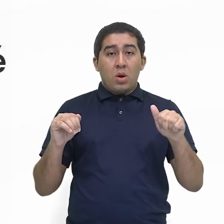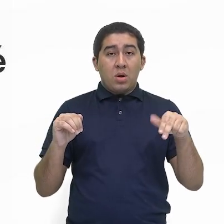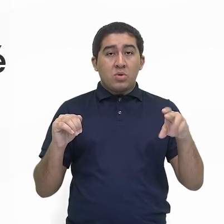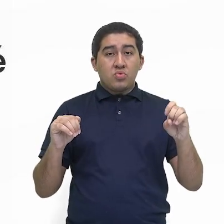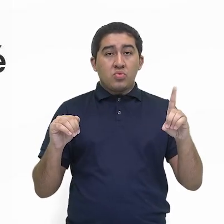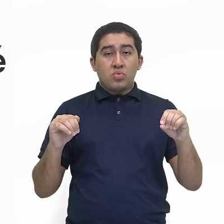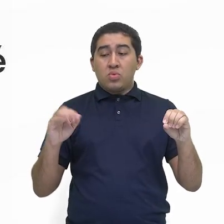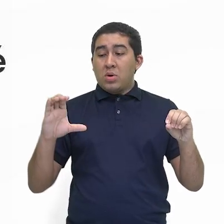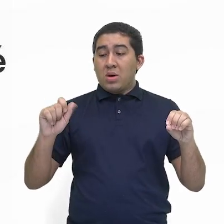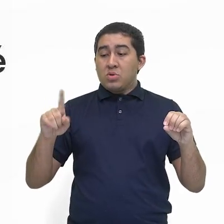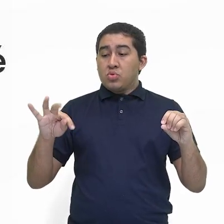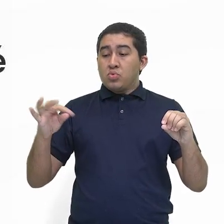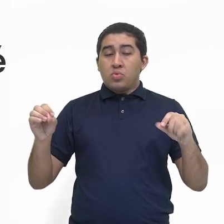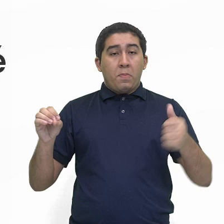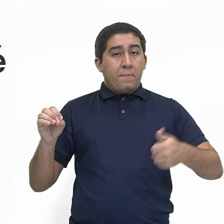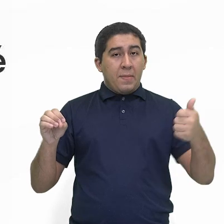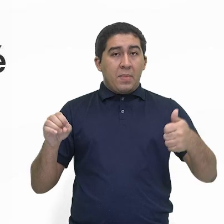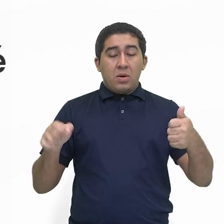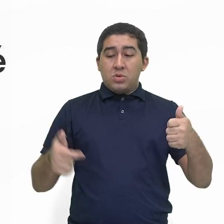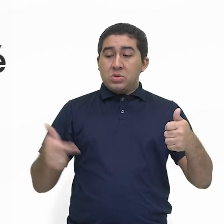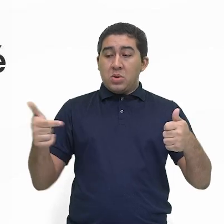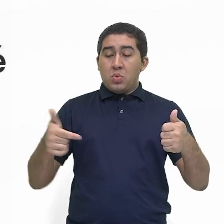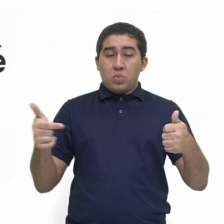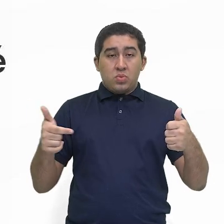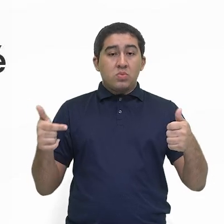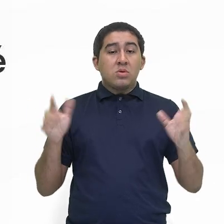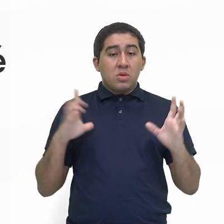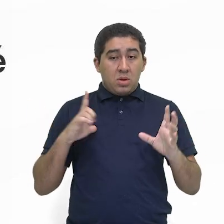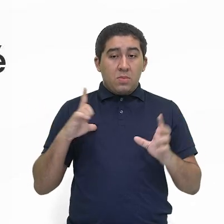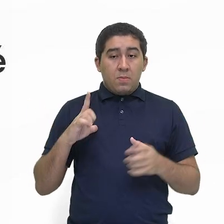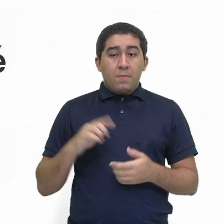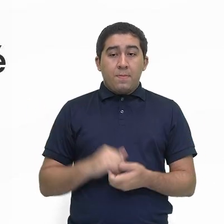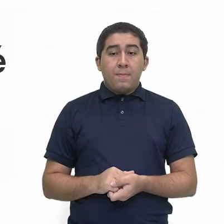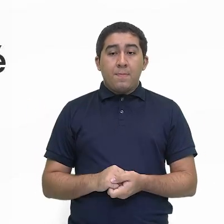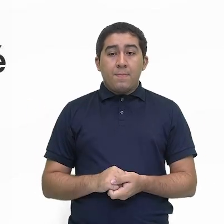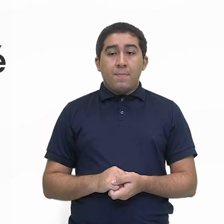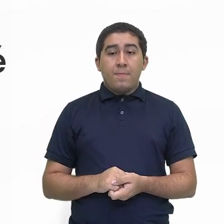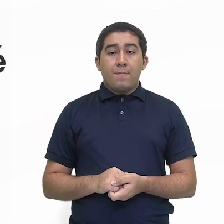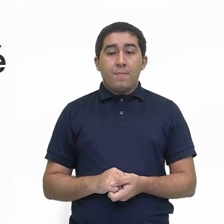Primeiro é sempre o ânodo, depois das 2 barrinhas vem o cátodo,